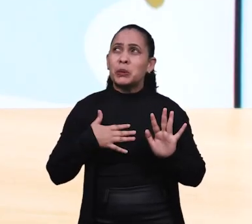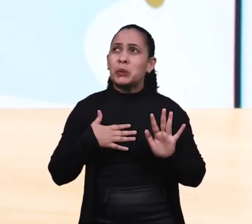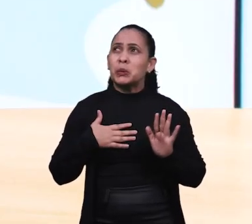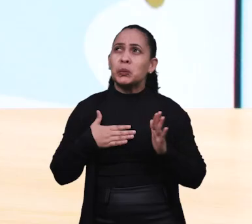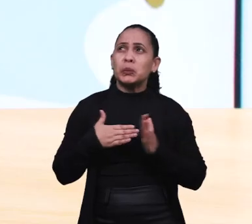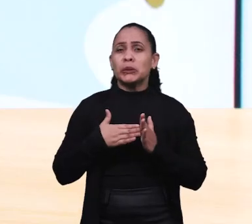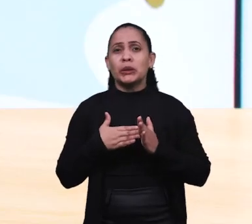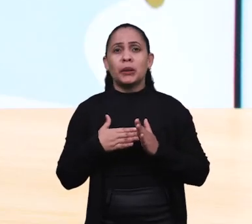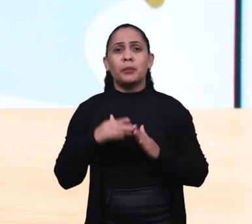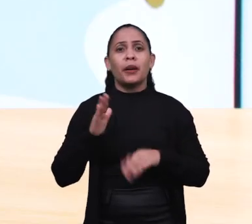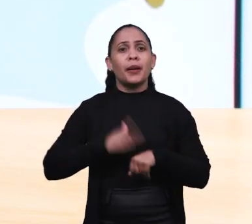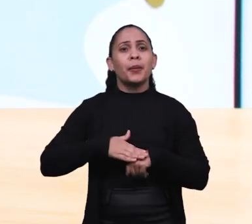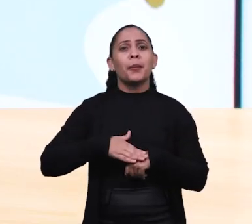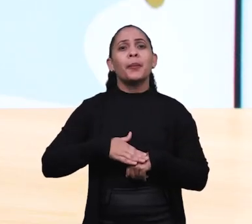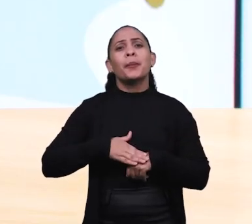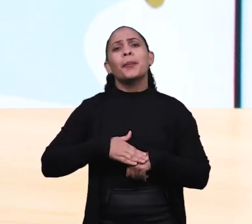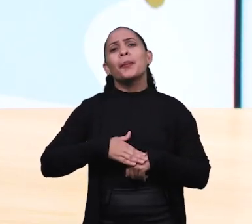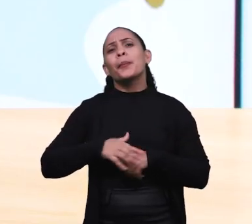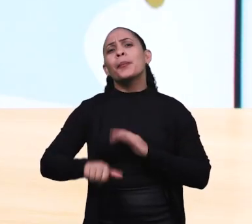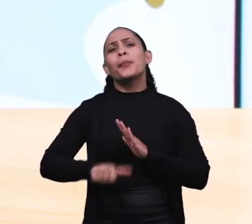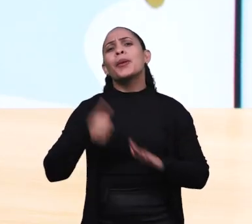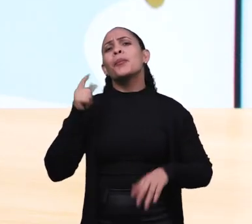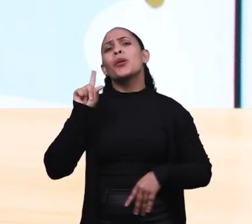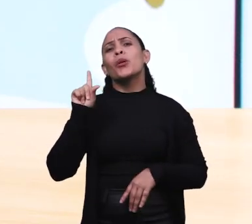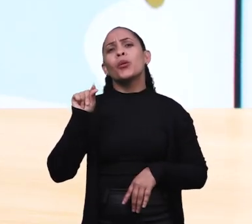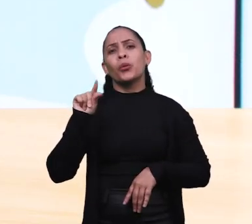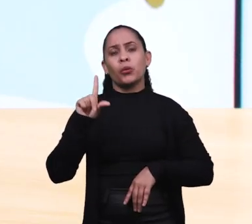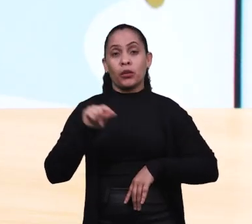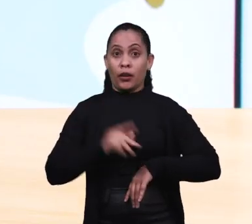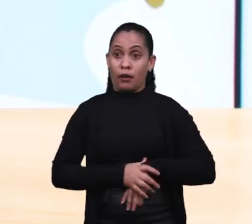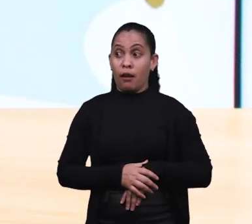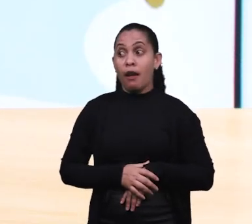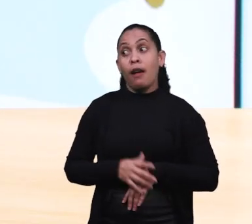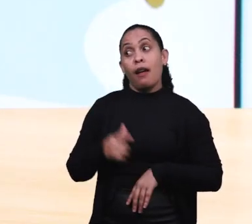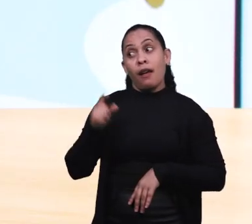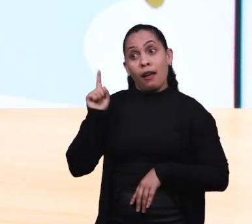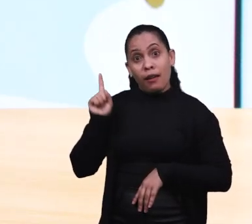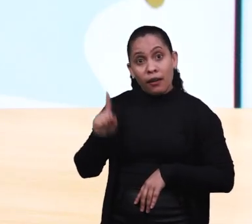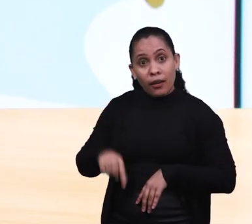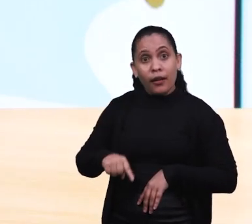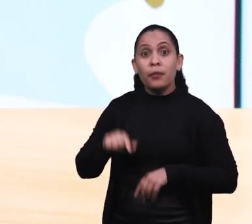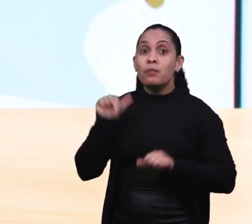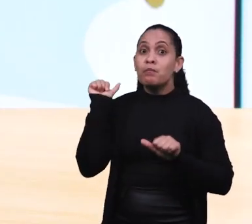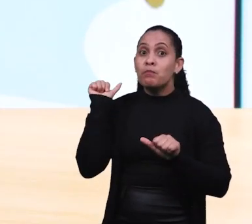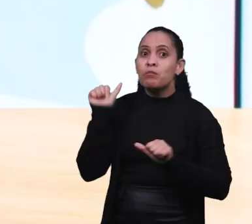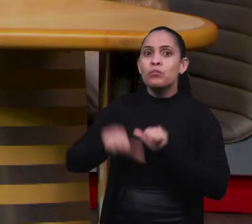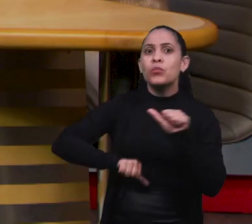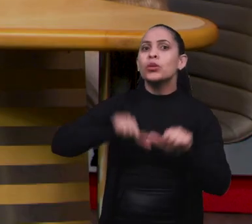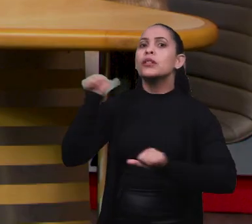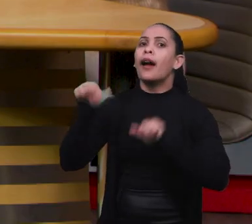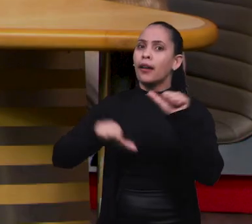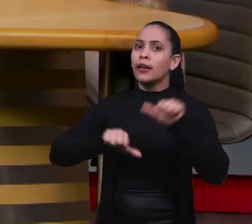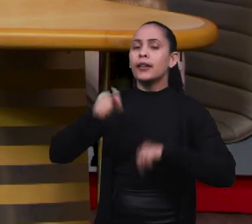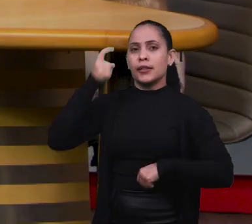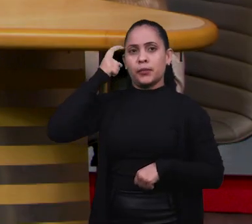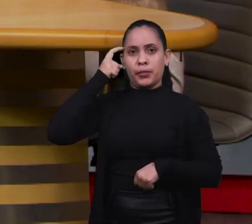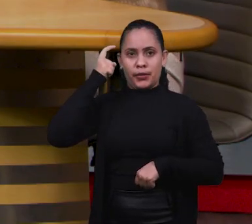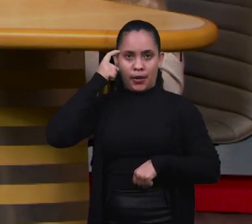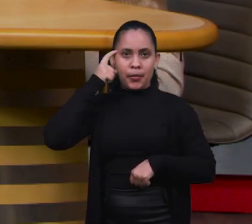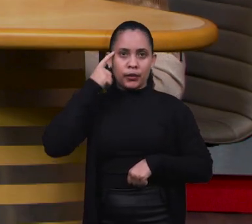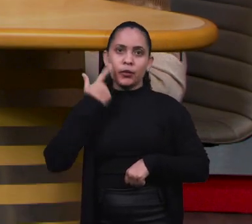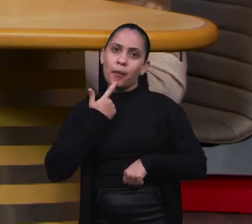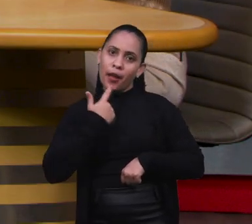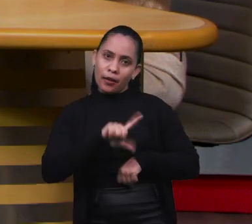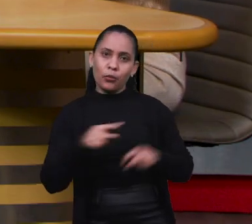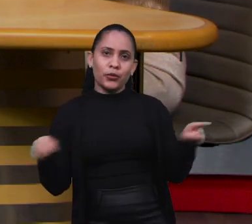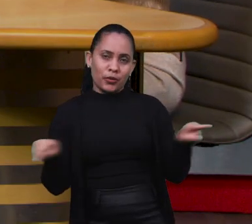para derrubar, primeiramente, a barreira atitudinal e depois a linguística. Amém. Muito bom,